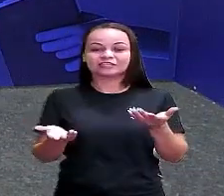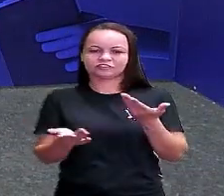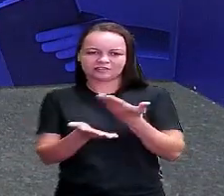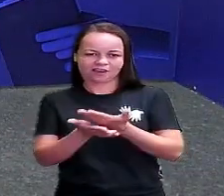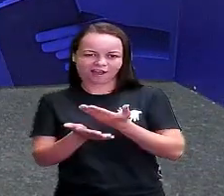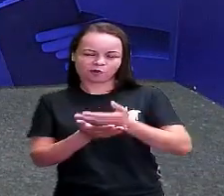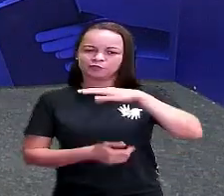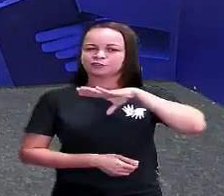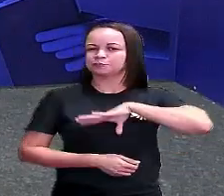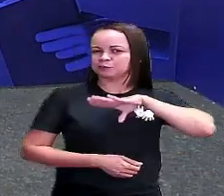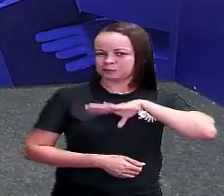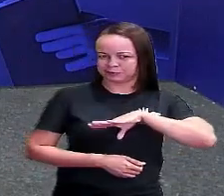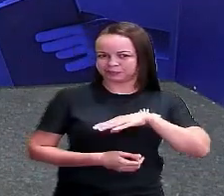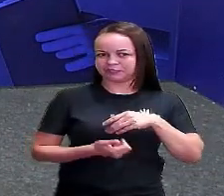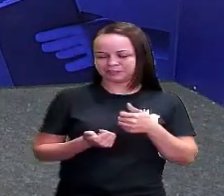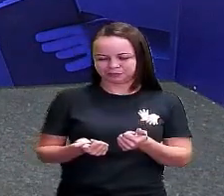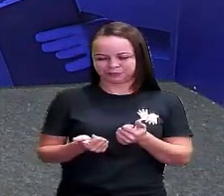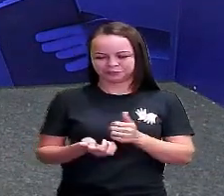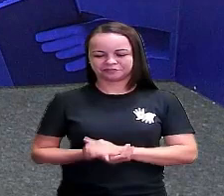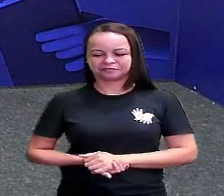língua portuguesa.